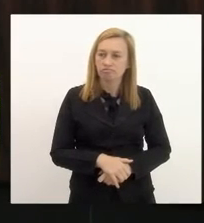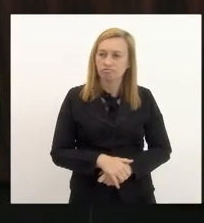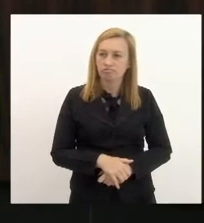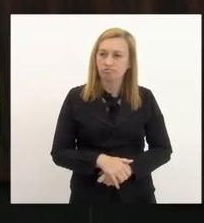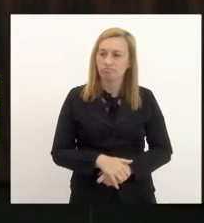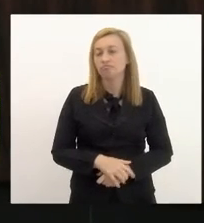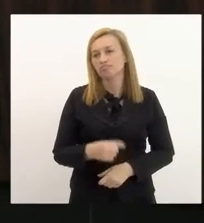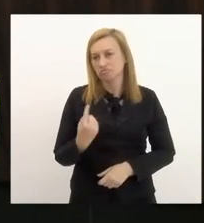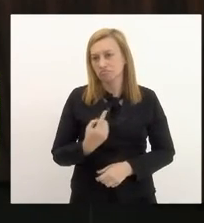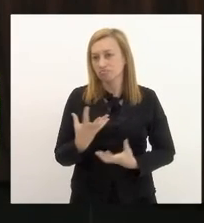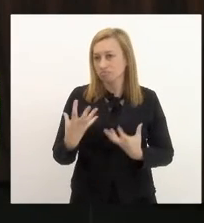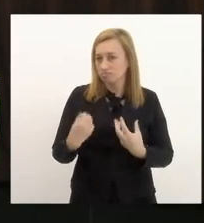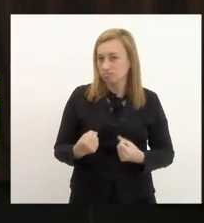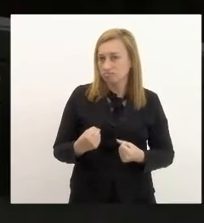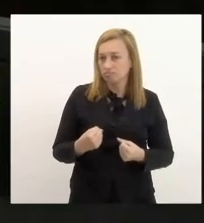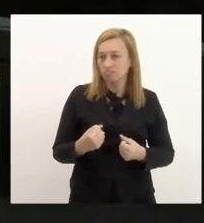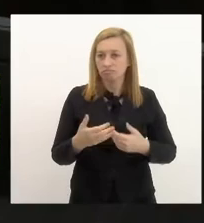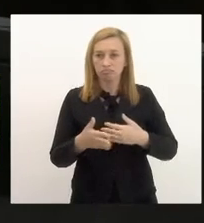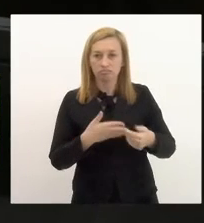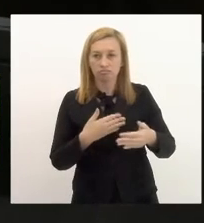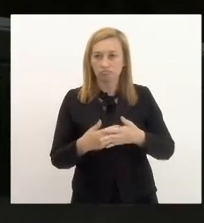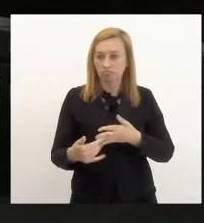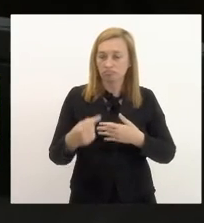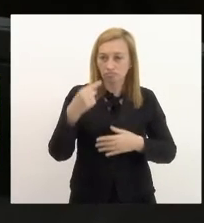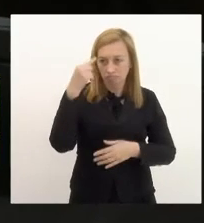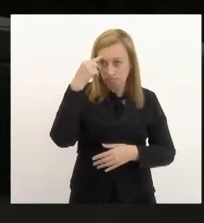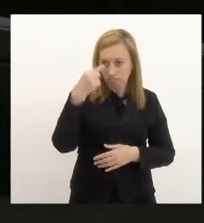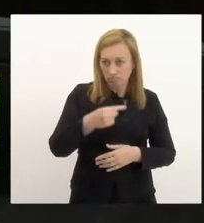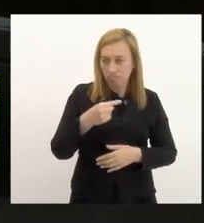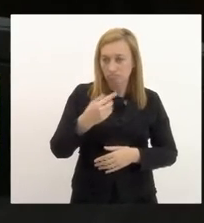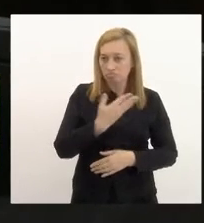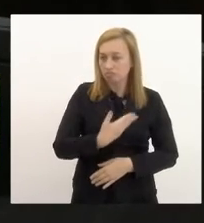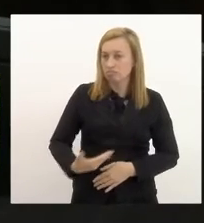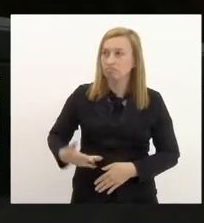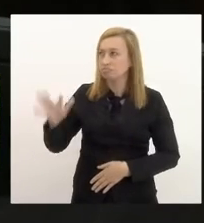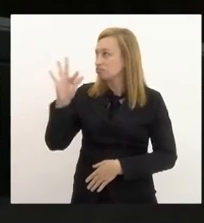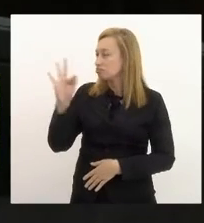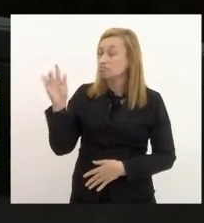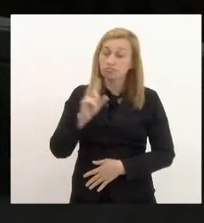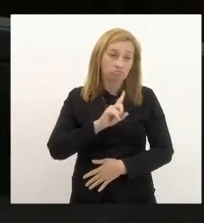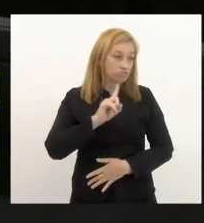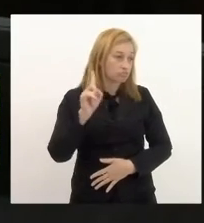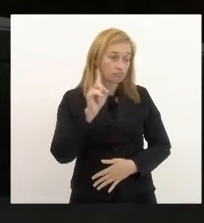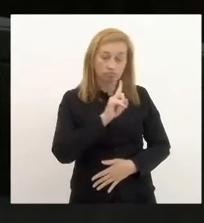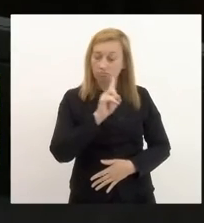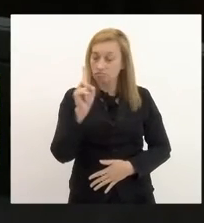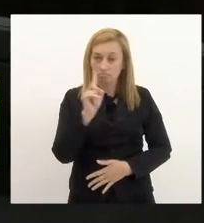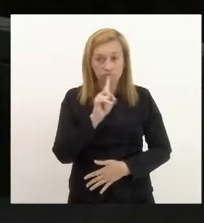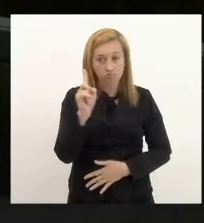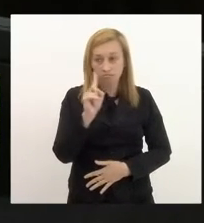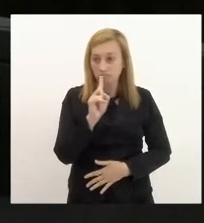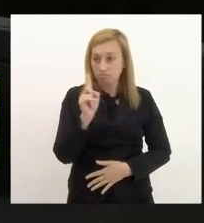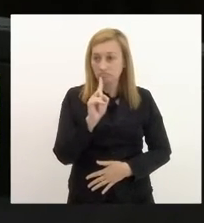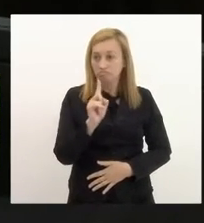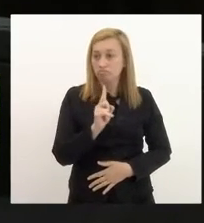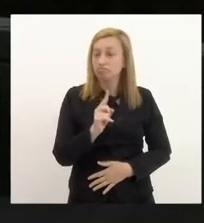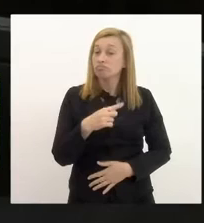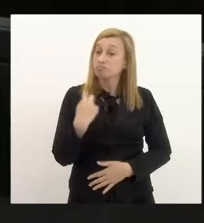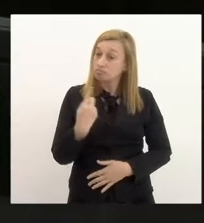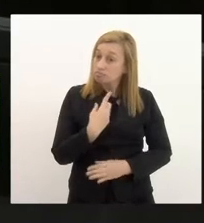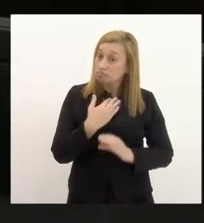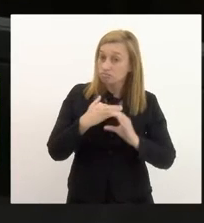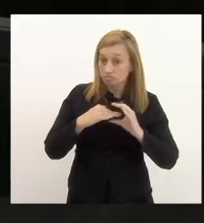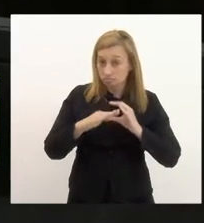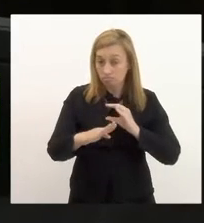de estarmos aceitando qualquer condição do Governo Federal nós não estamos né ah o que nós